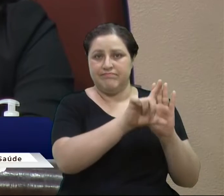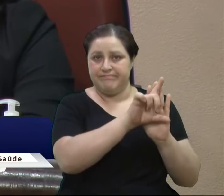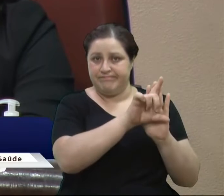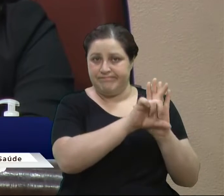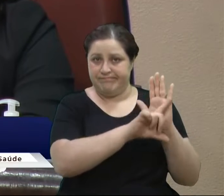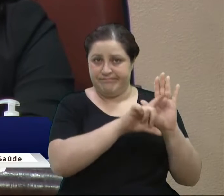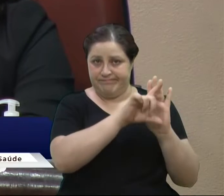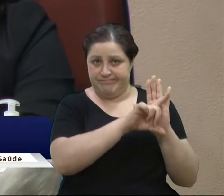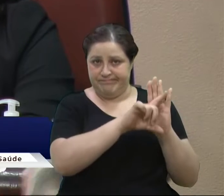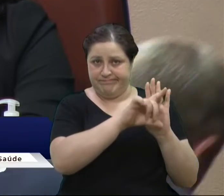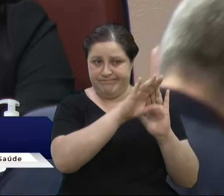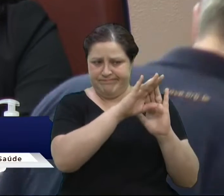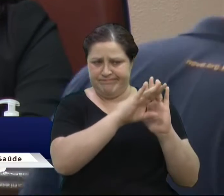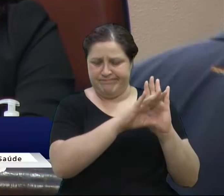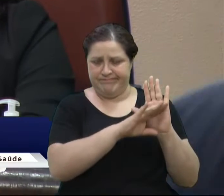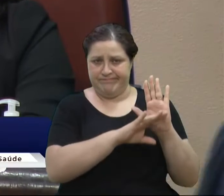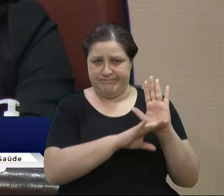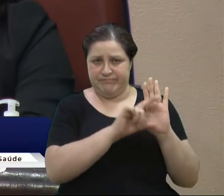qual